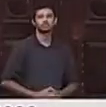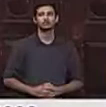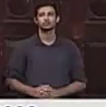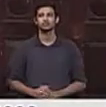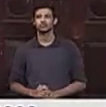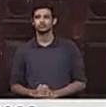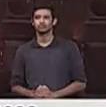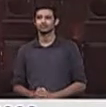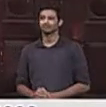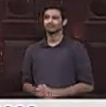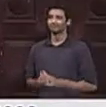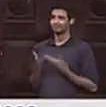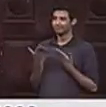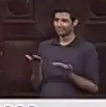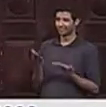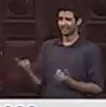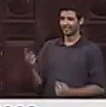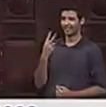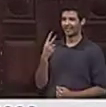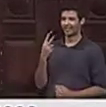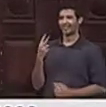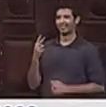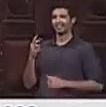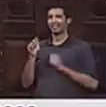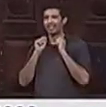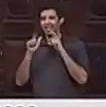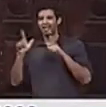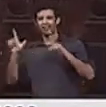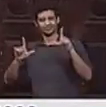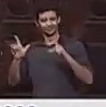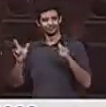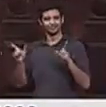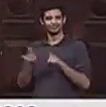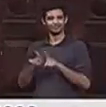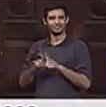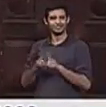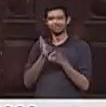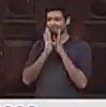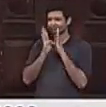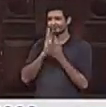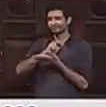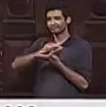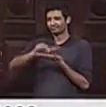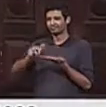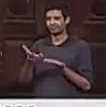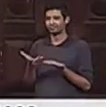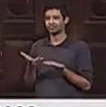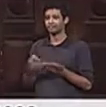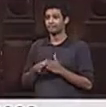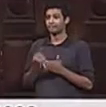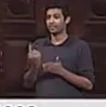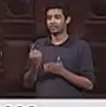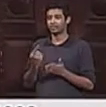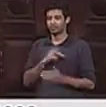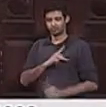imprensa, trabalhadoras e trabalhadores aqui da Assembleia Legislativa. Senhor presidente, quero, em primeiro